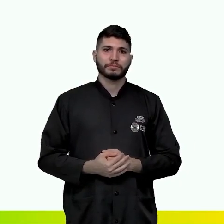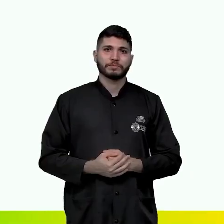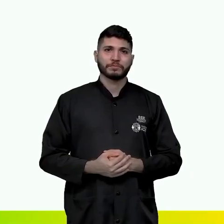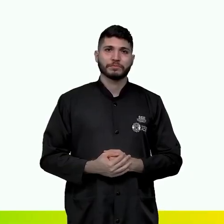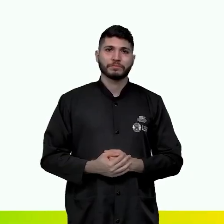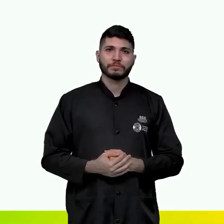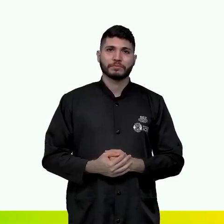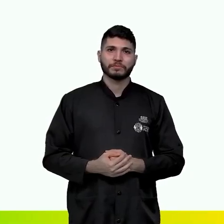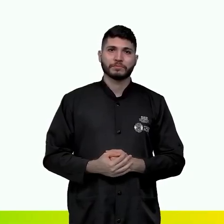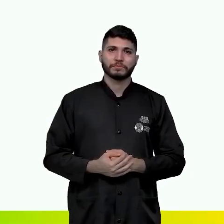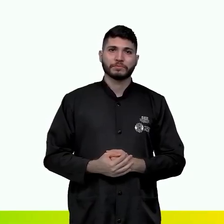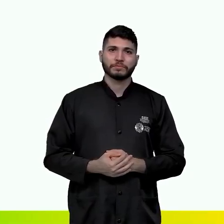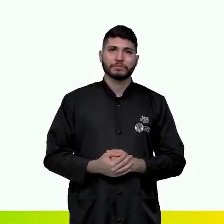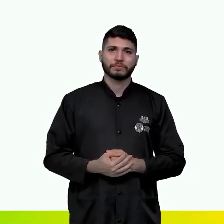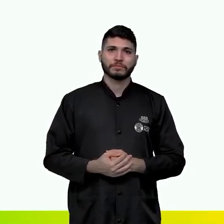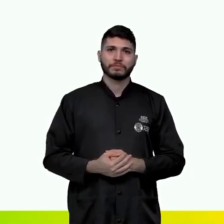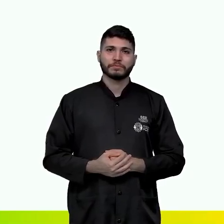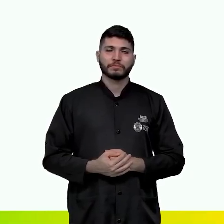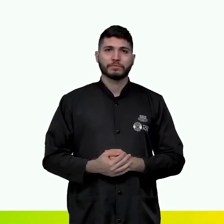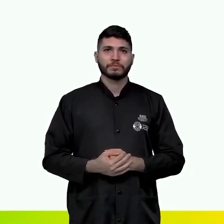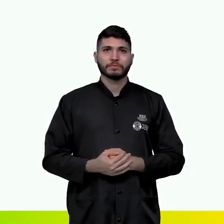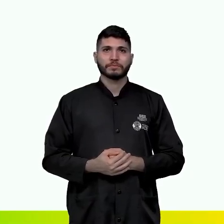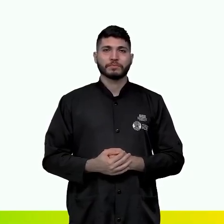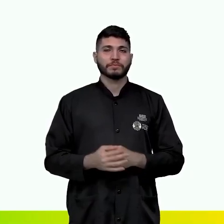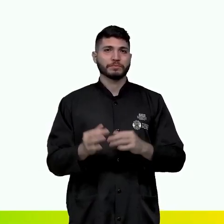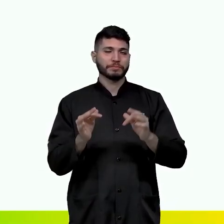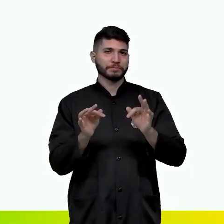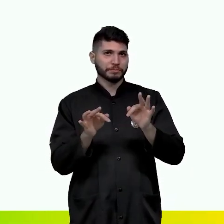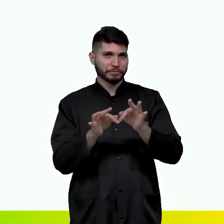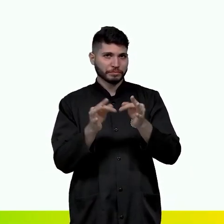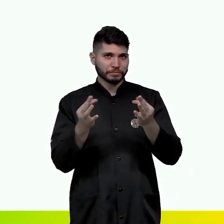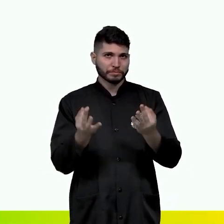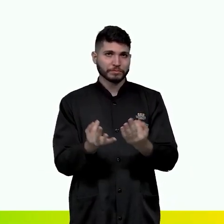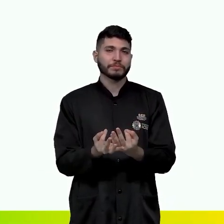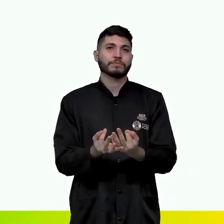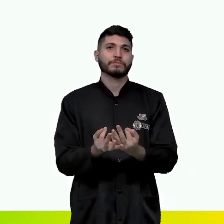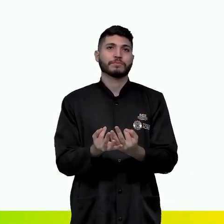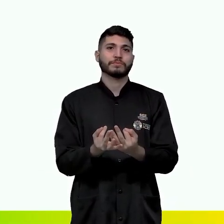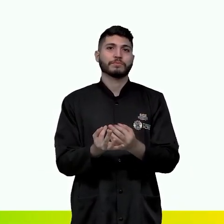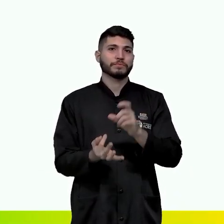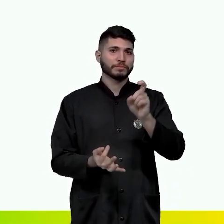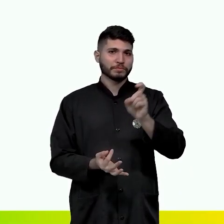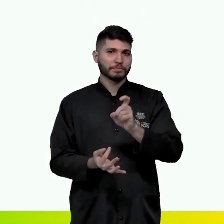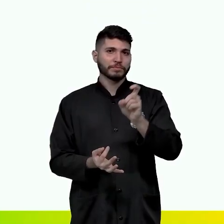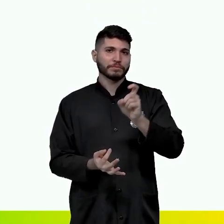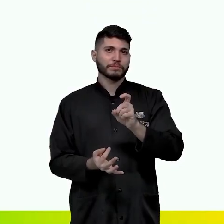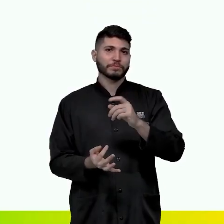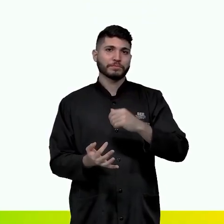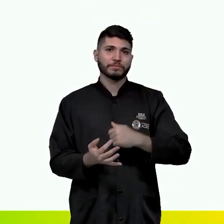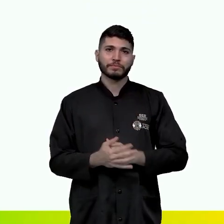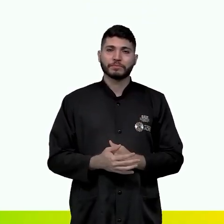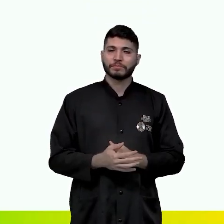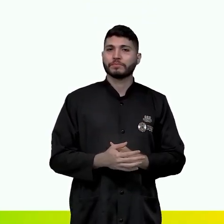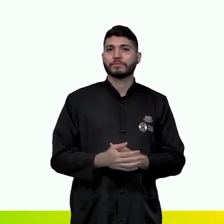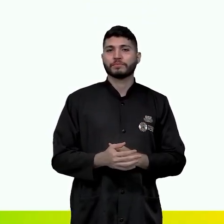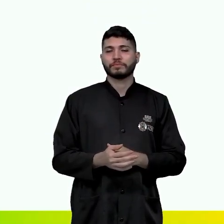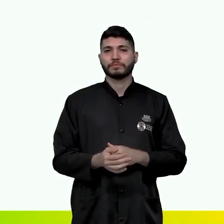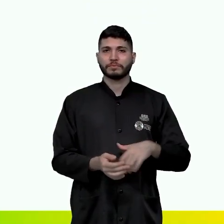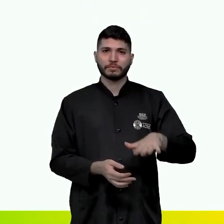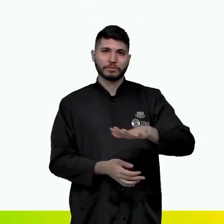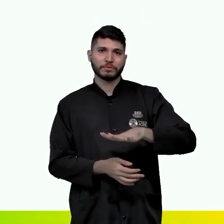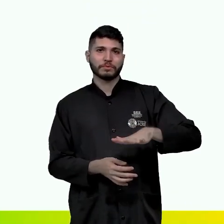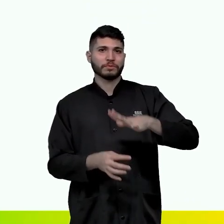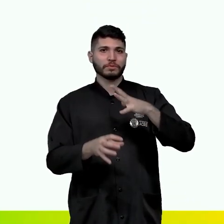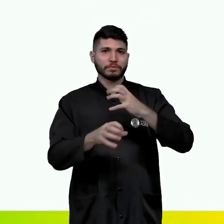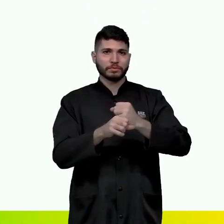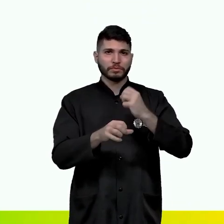aqui é uma função de x, de modo que eu poderia dizer assim, ó, a área total é uma função de x, é x